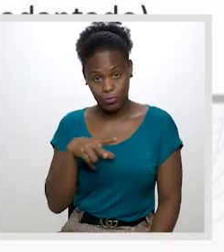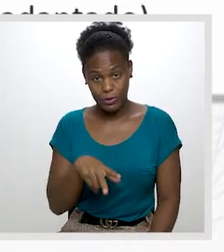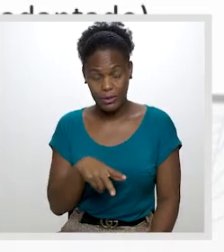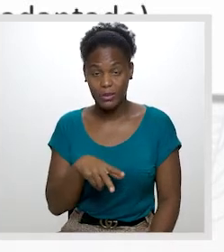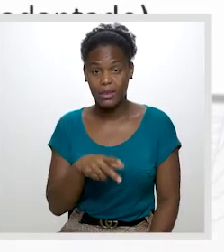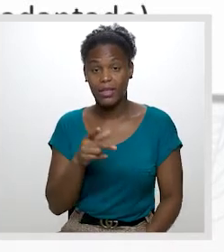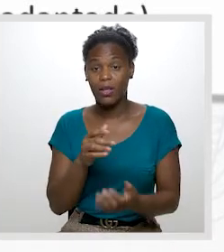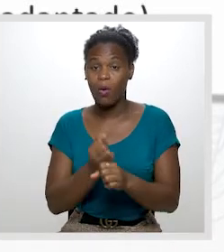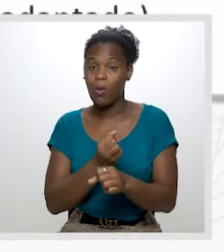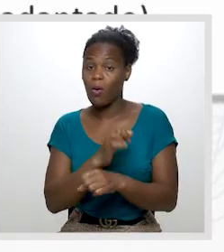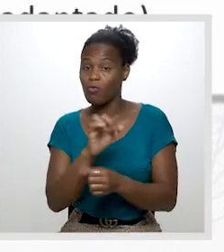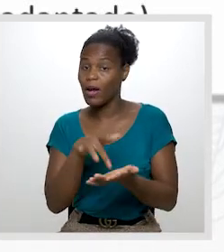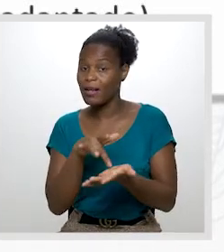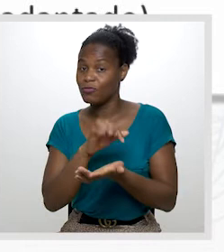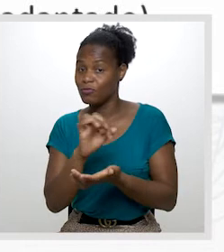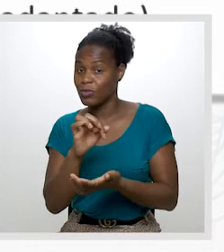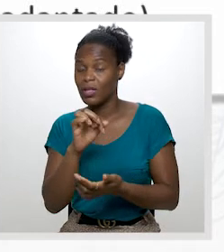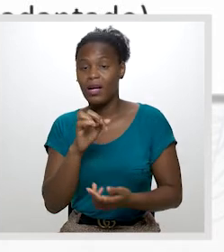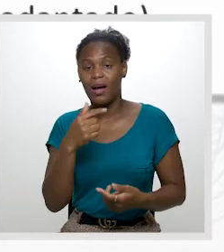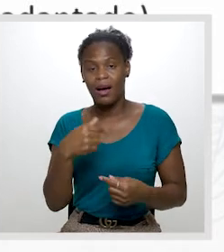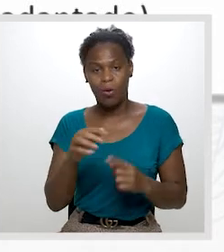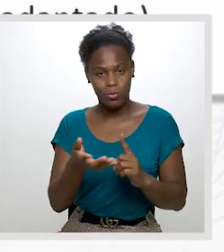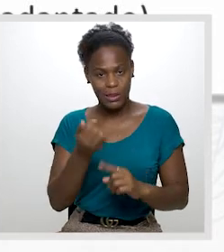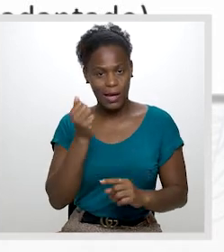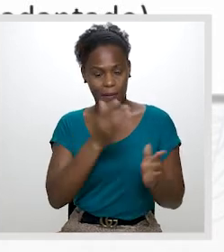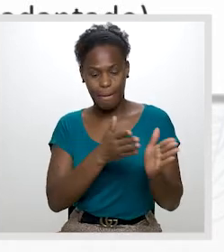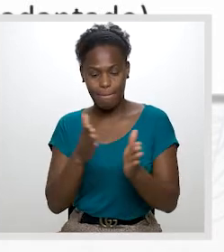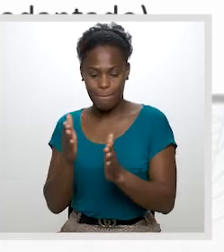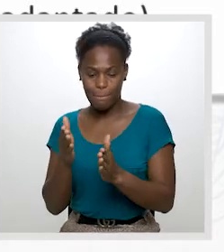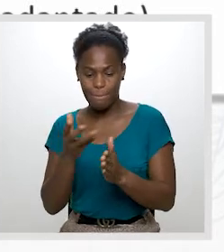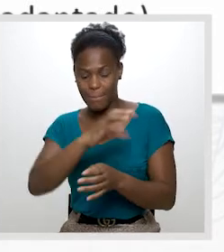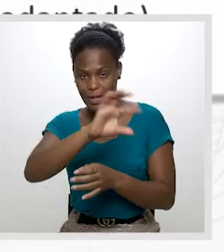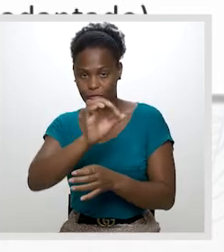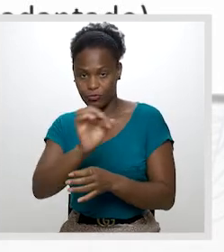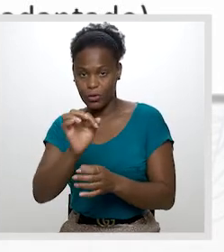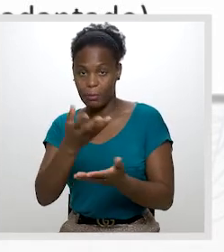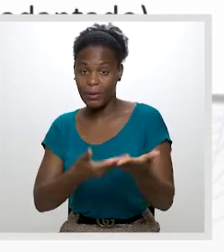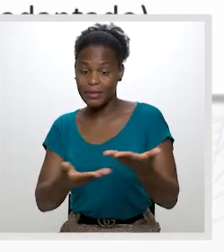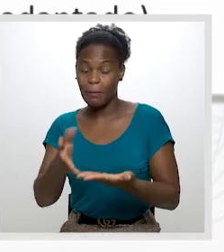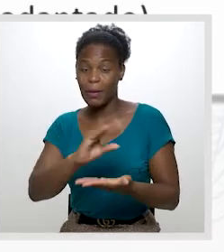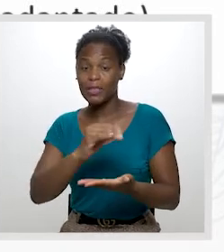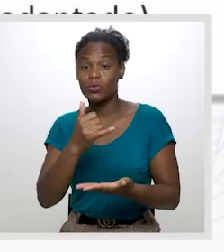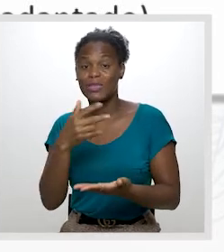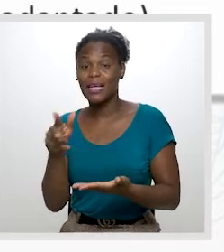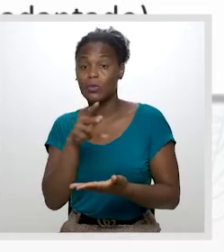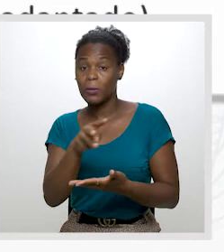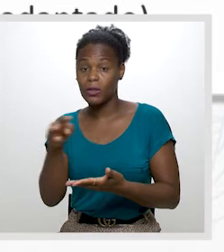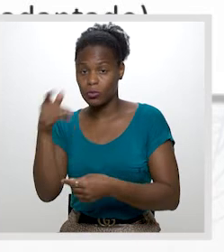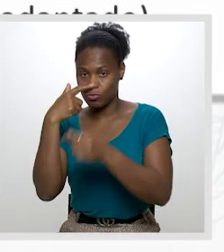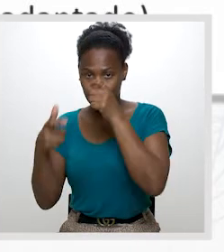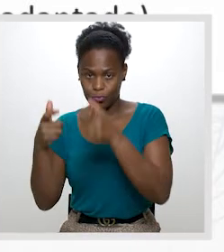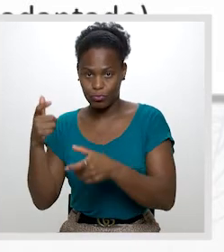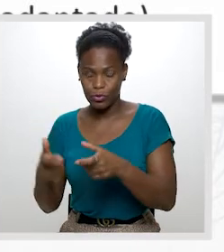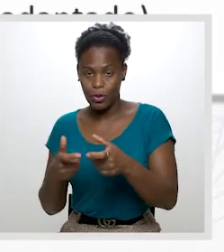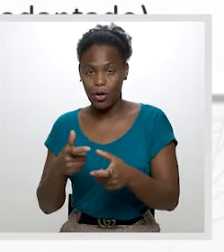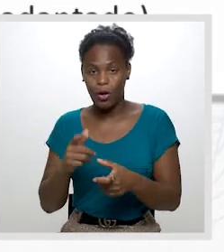língua portuguesa. A obra de Fernando Pessoa concede a essa pátria, partilhada por mais de 200 milhões de